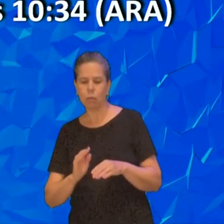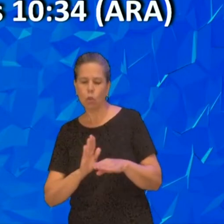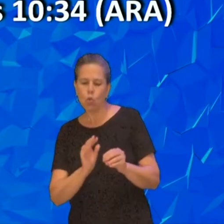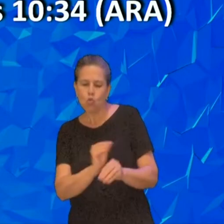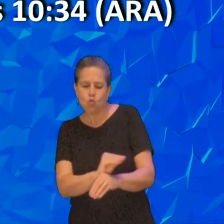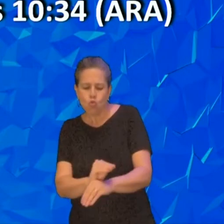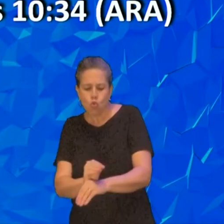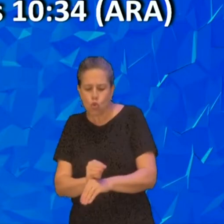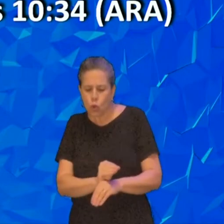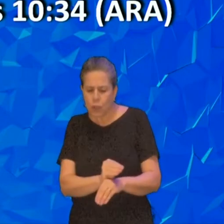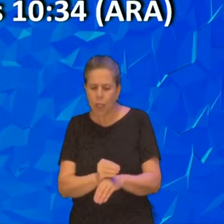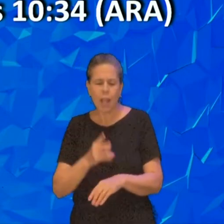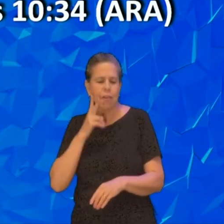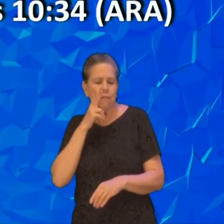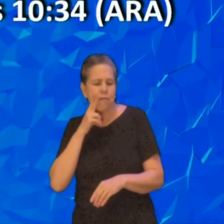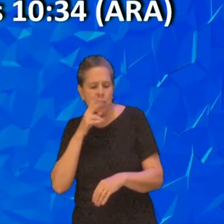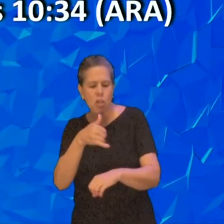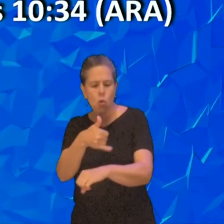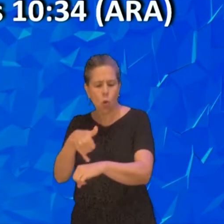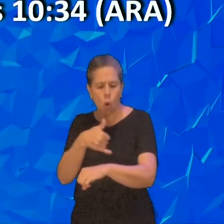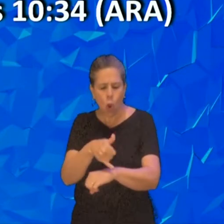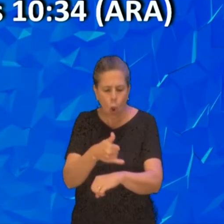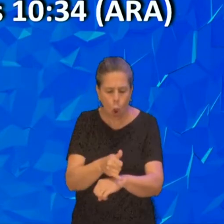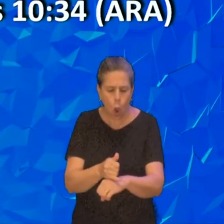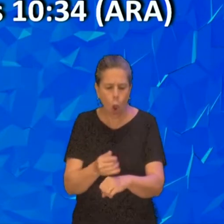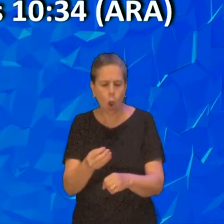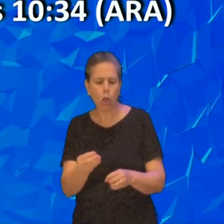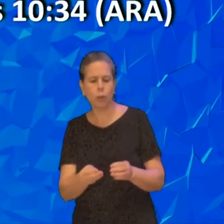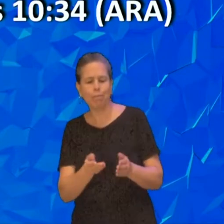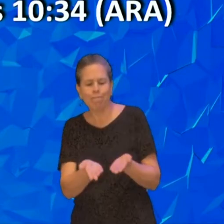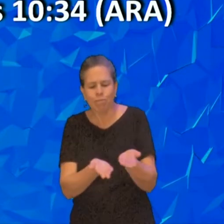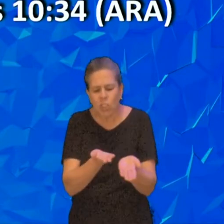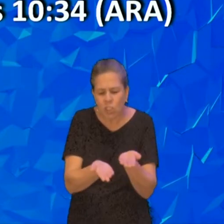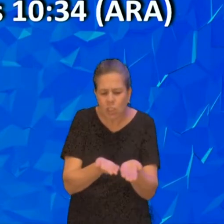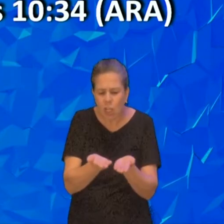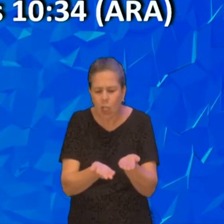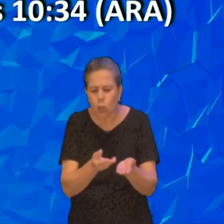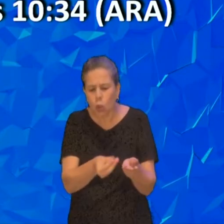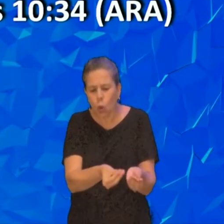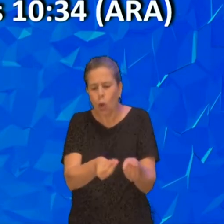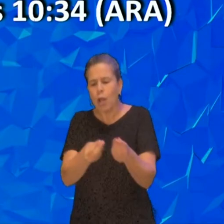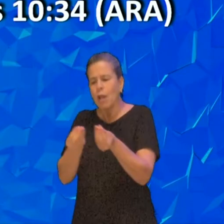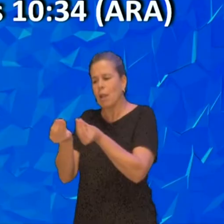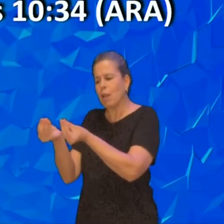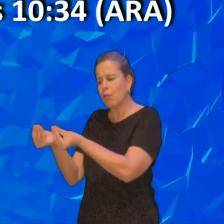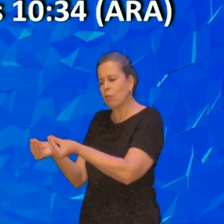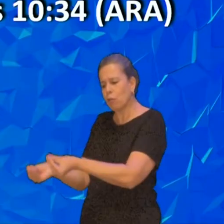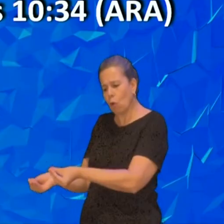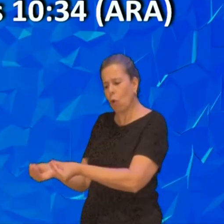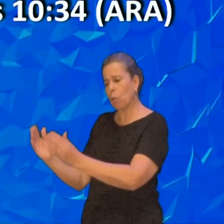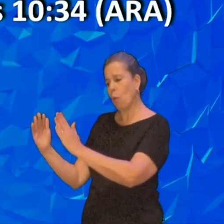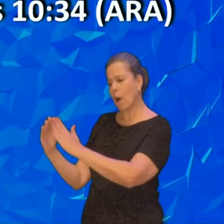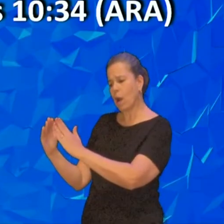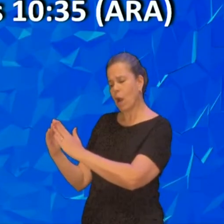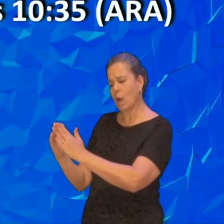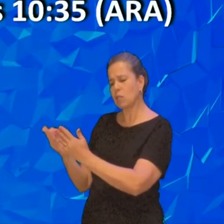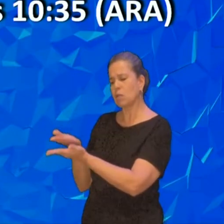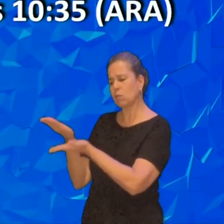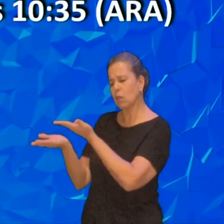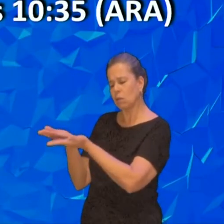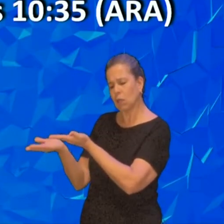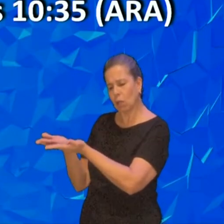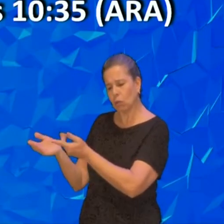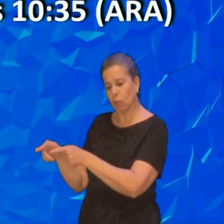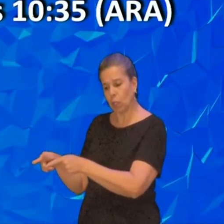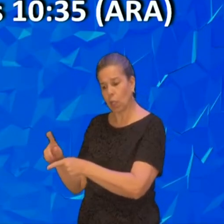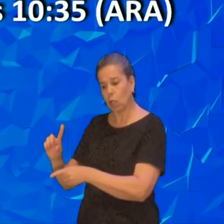óleo e vinho, e colocando sobre o seu próprio animal, levou-o para a hospedaria e tratou dele.